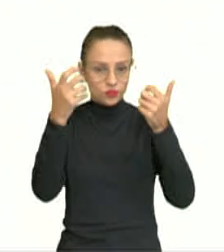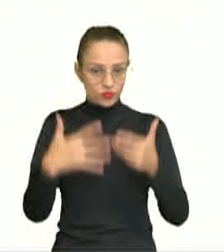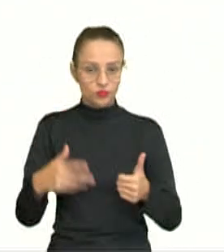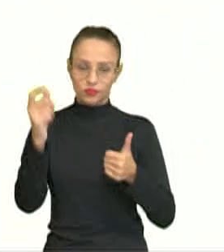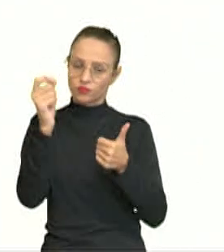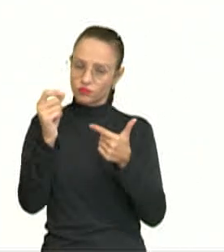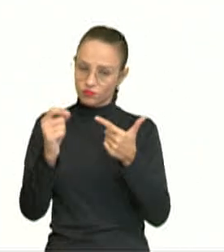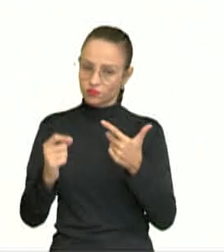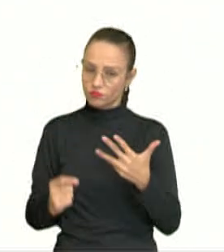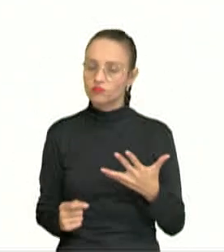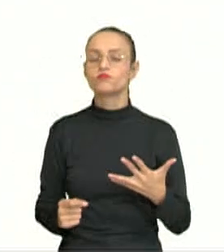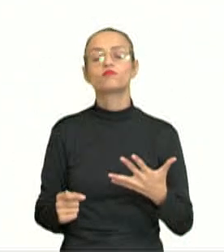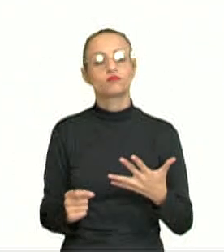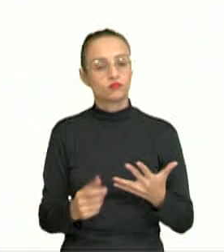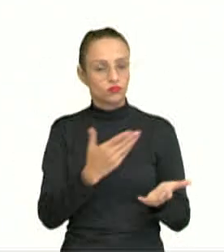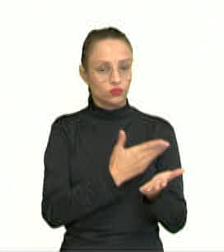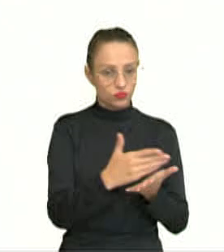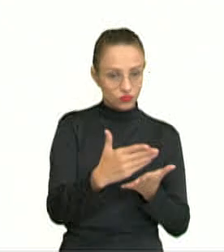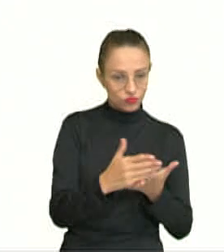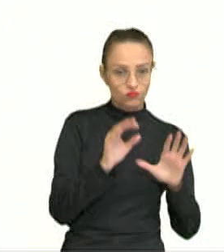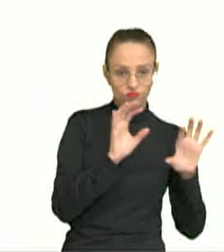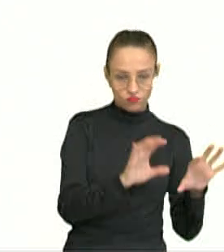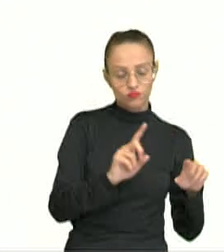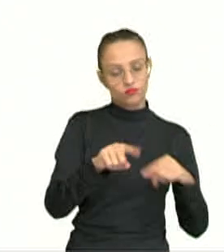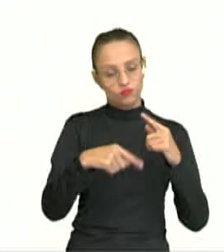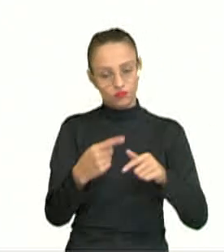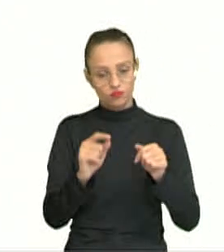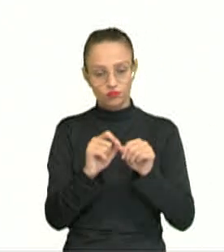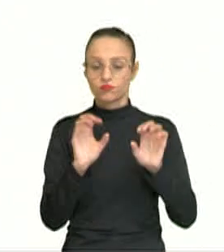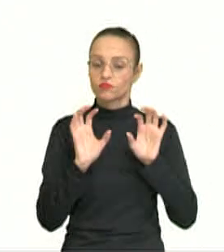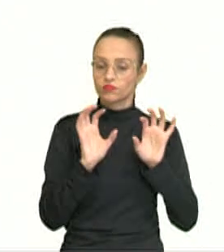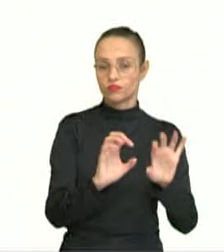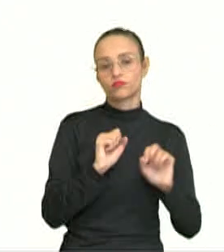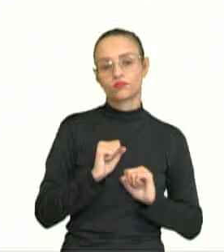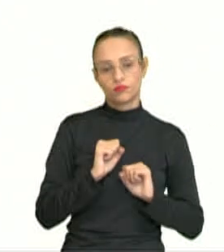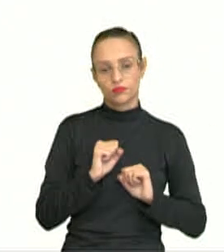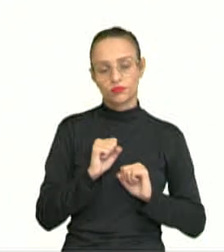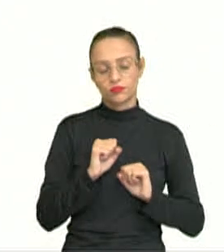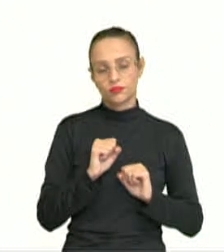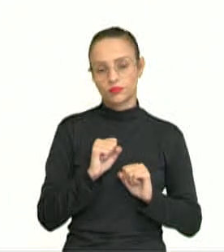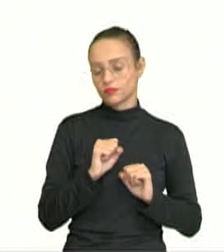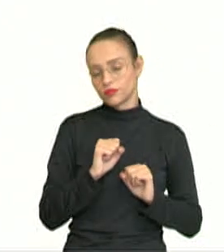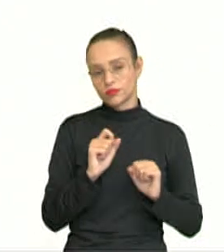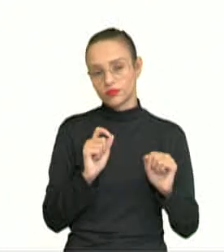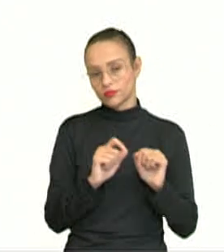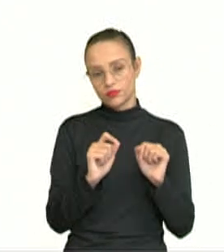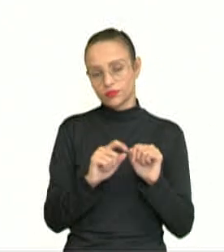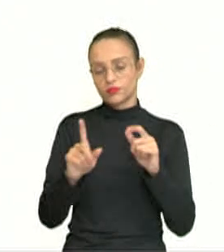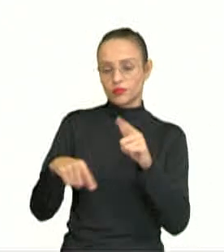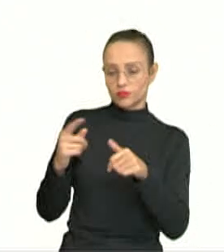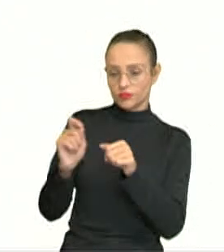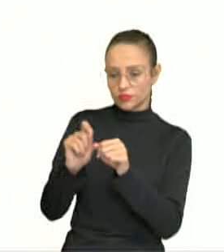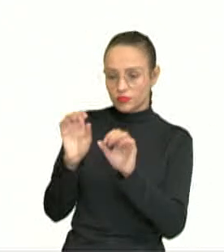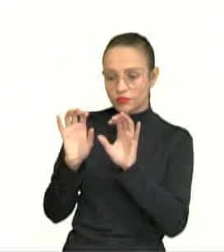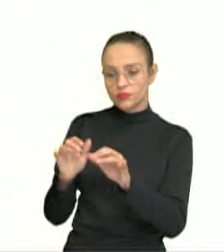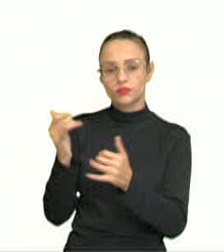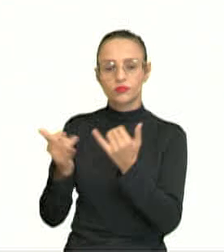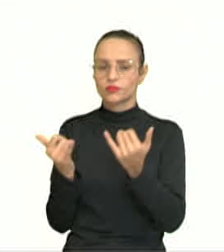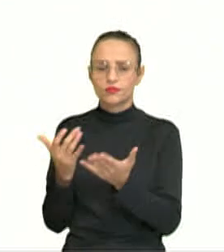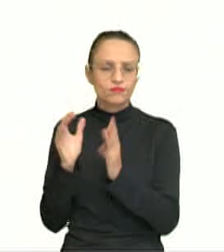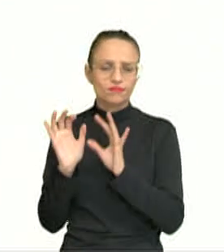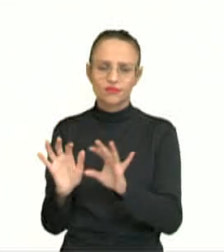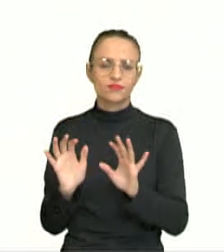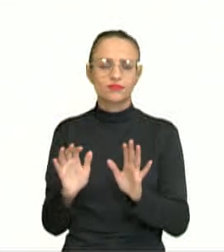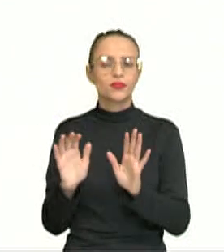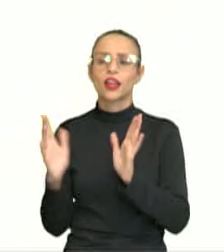disso, disso e daquilo, no início eu vou fazer isso, depois eu vou fazer um jogo, depois eu vou fazer uma brincadeira com